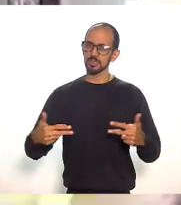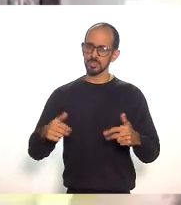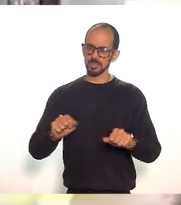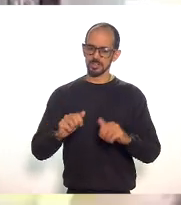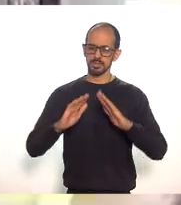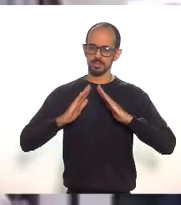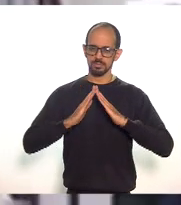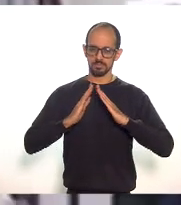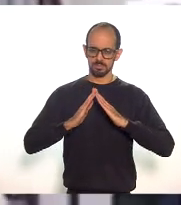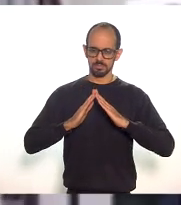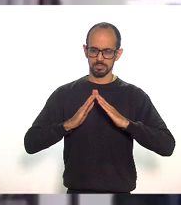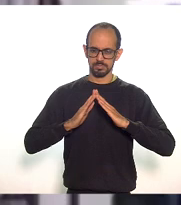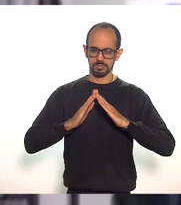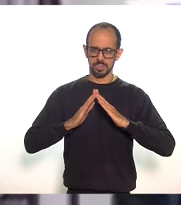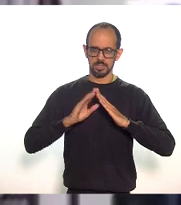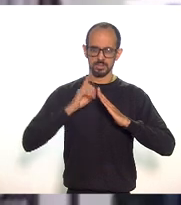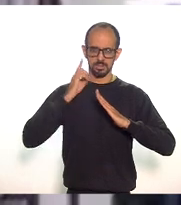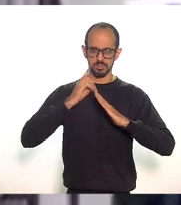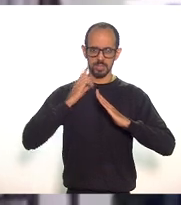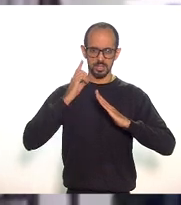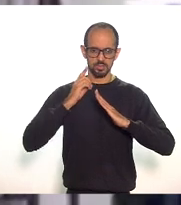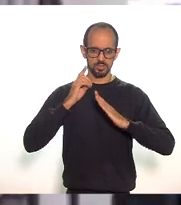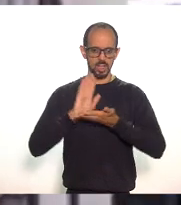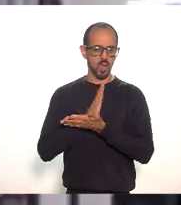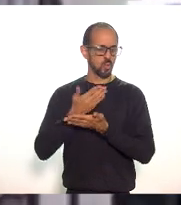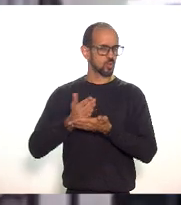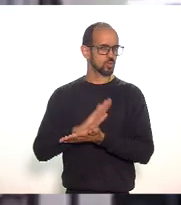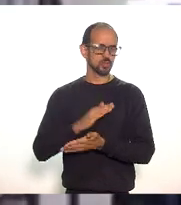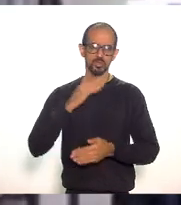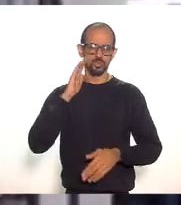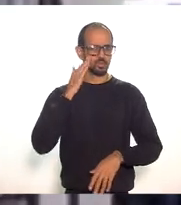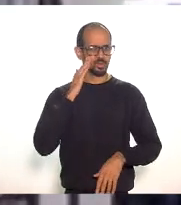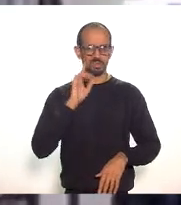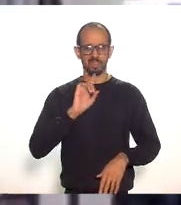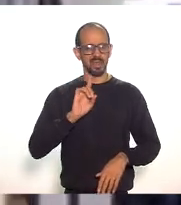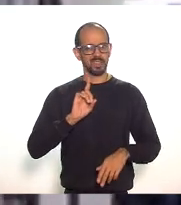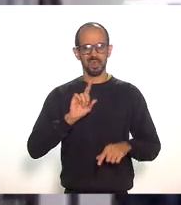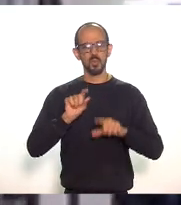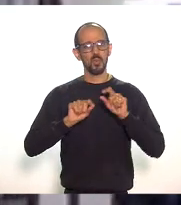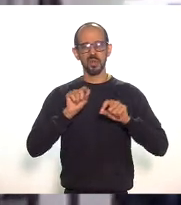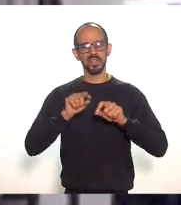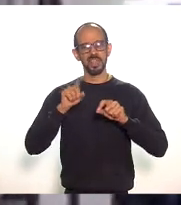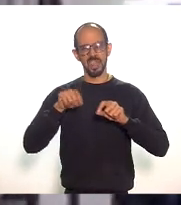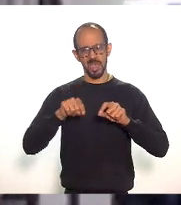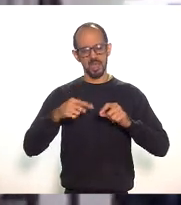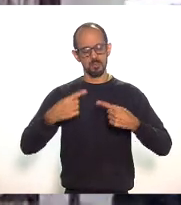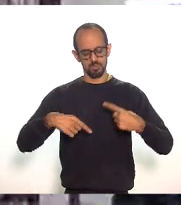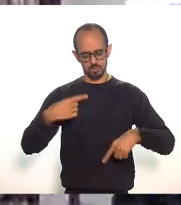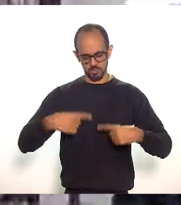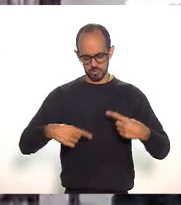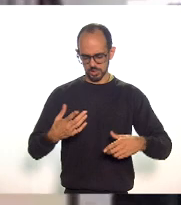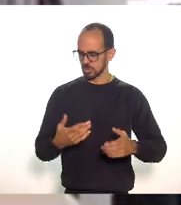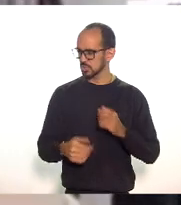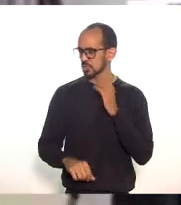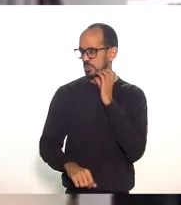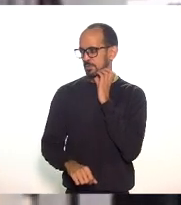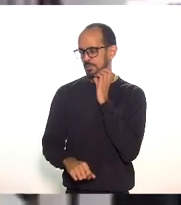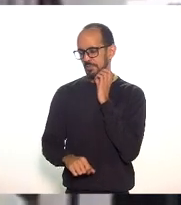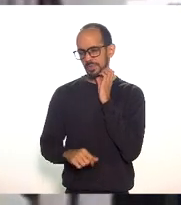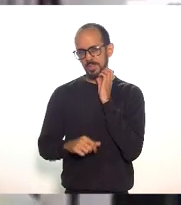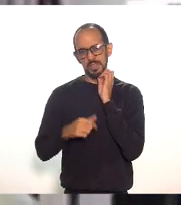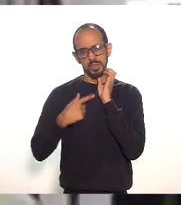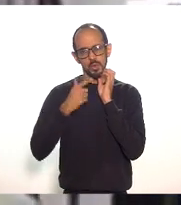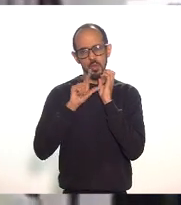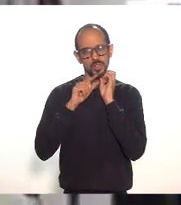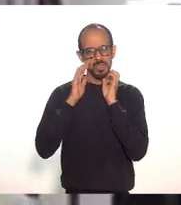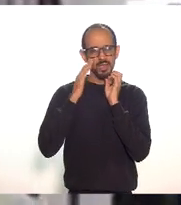parceiros que não estão entendendo direito o que é política e não estão entendendo direito o que é